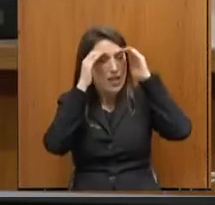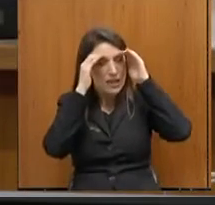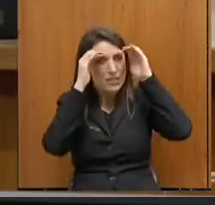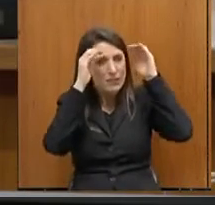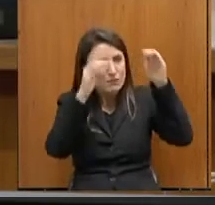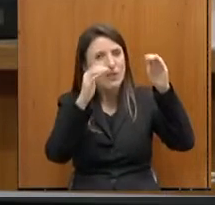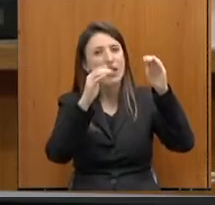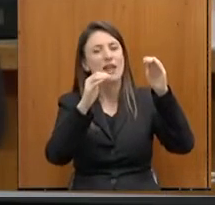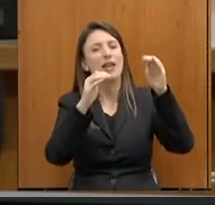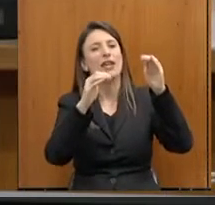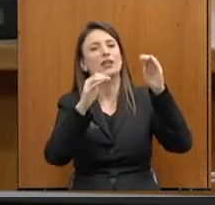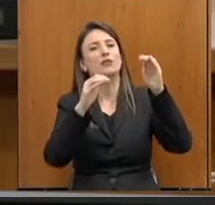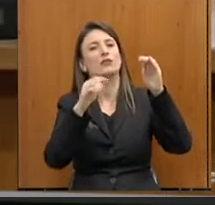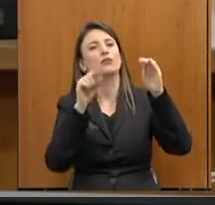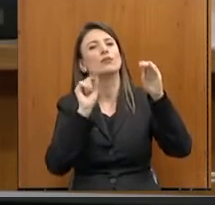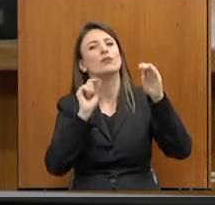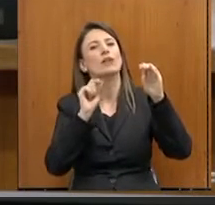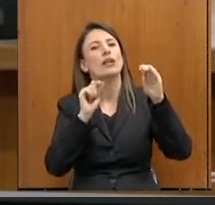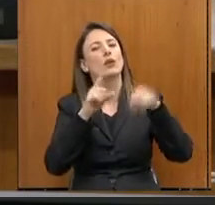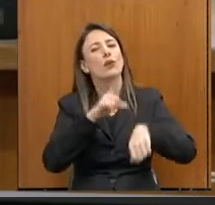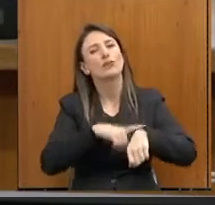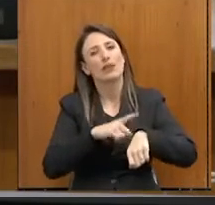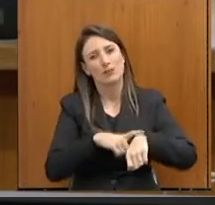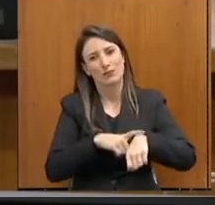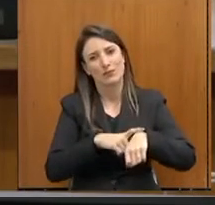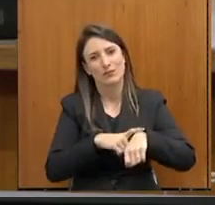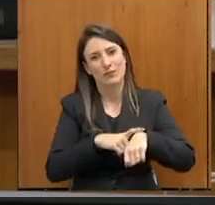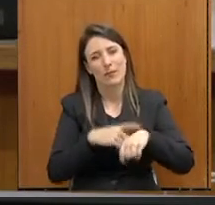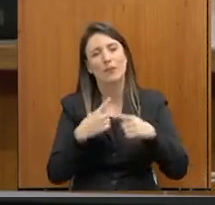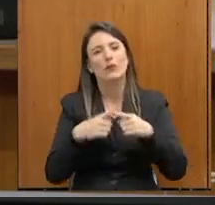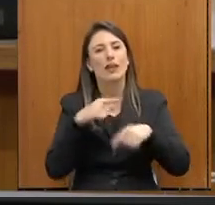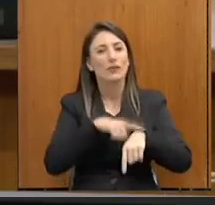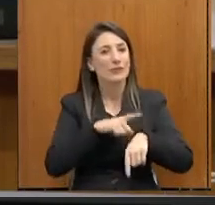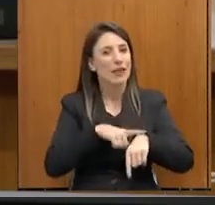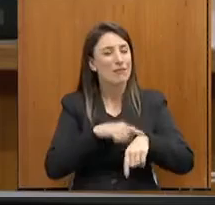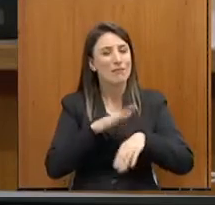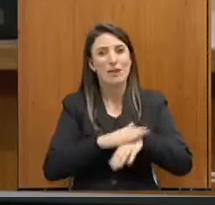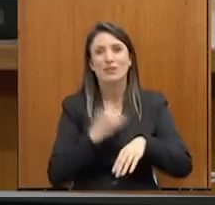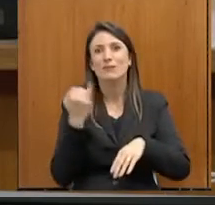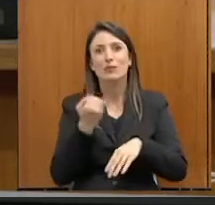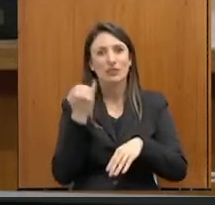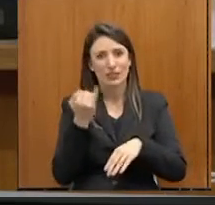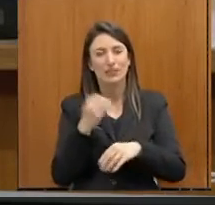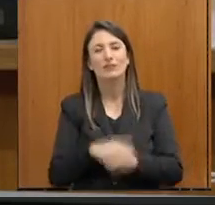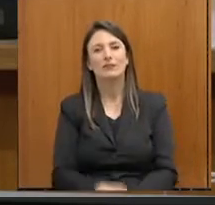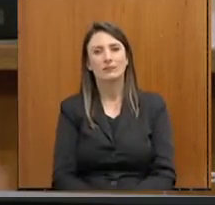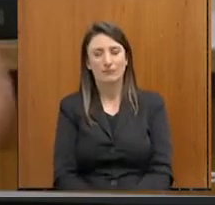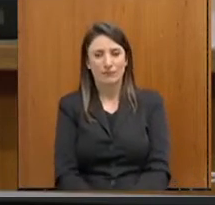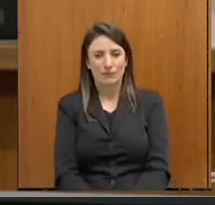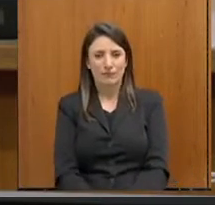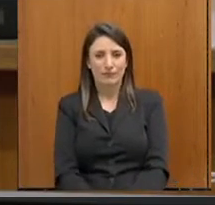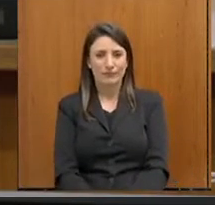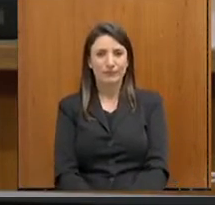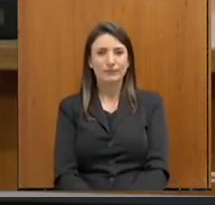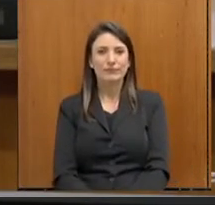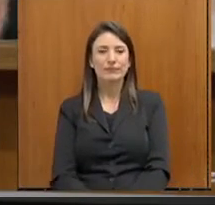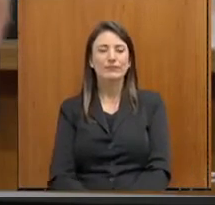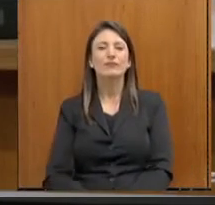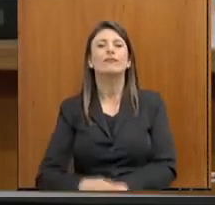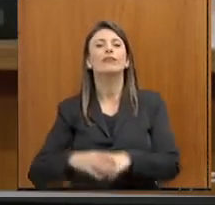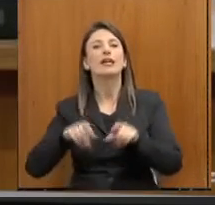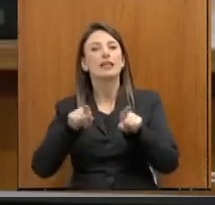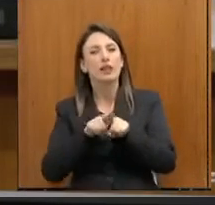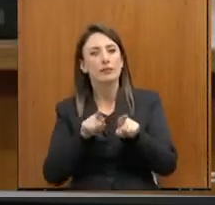dos investidores que é o tempo porque não dizer o ativo mais caro de todos nós estamos também trabalhando com uma